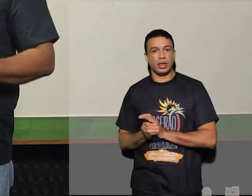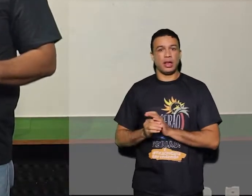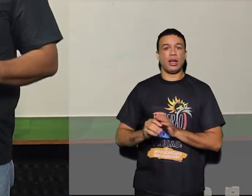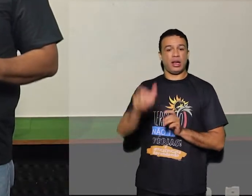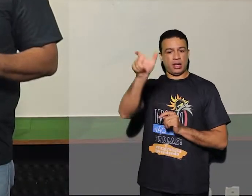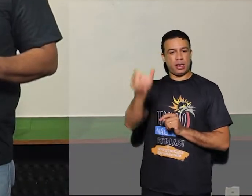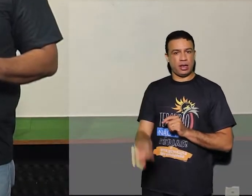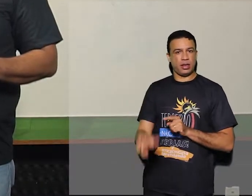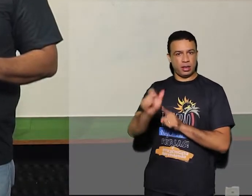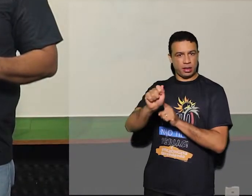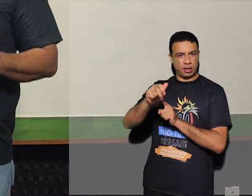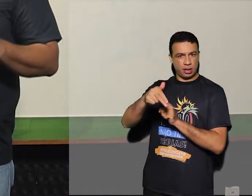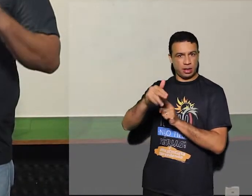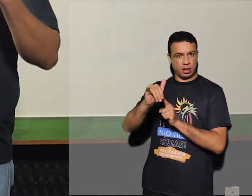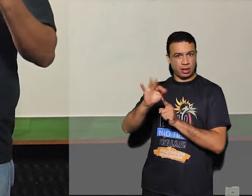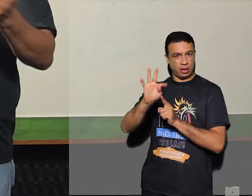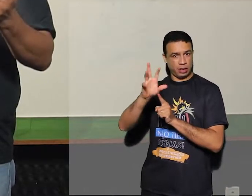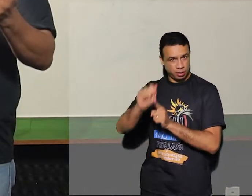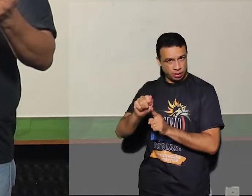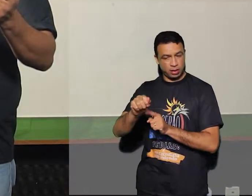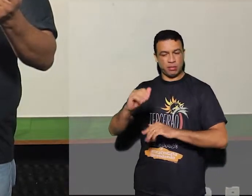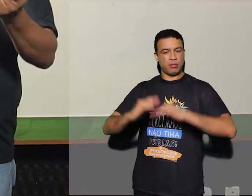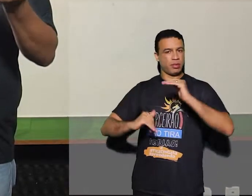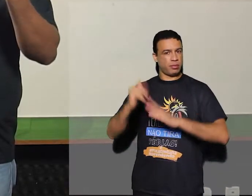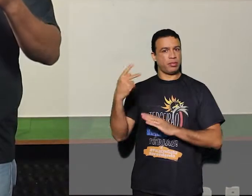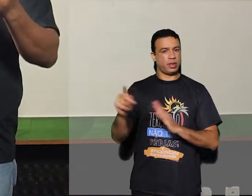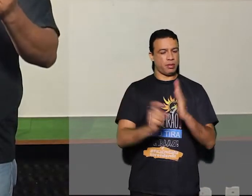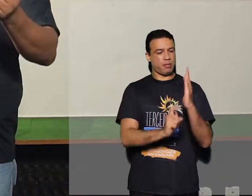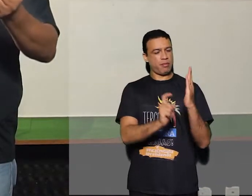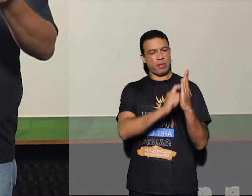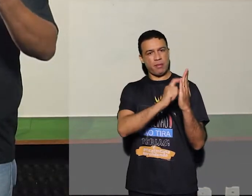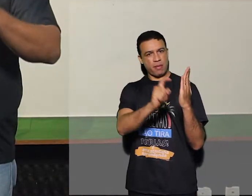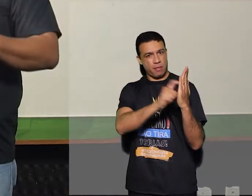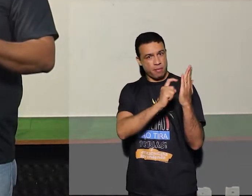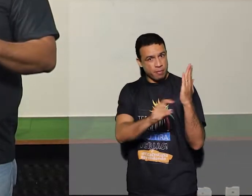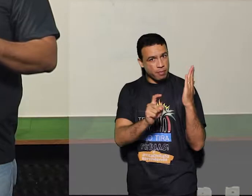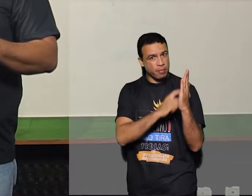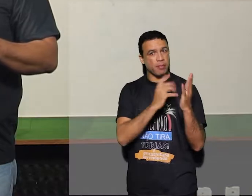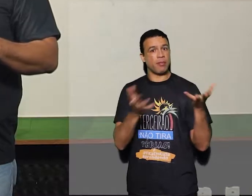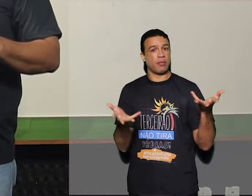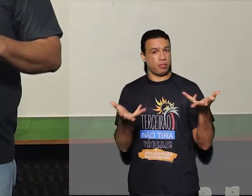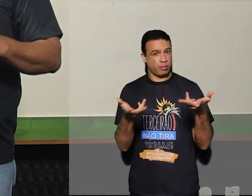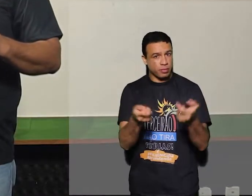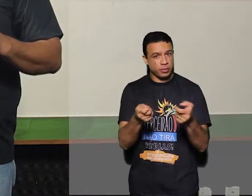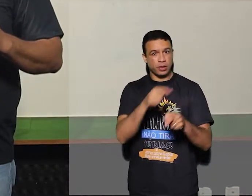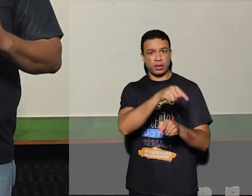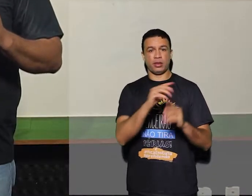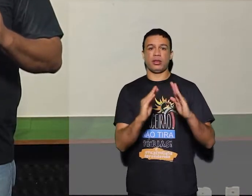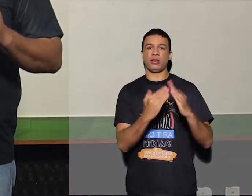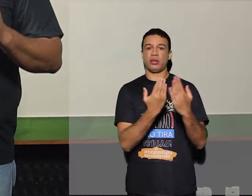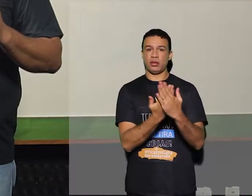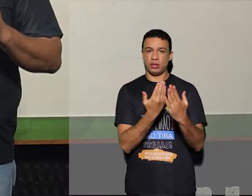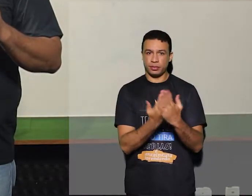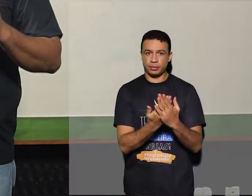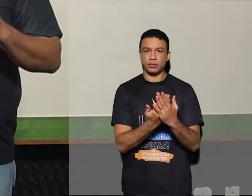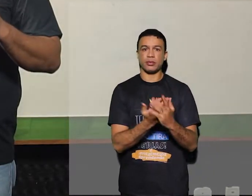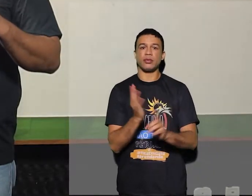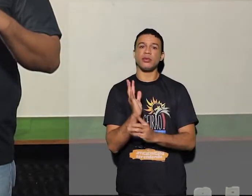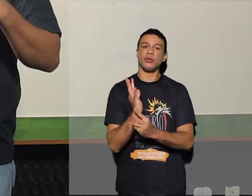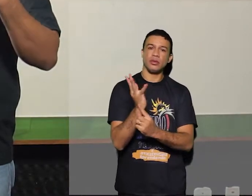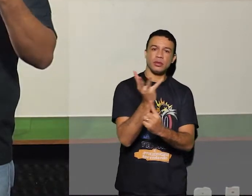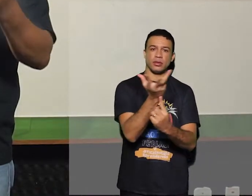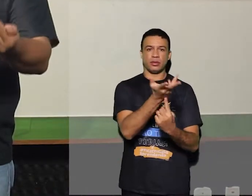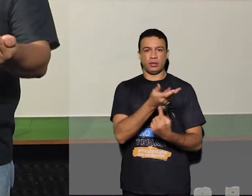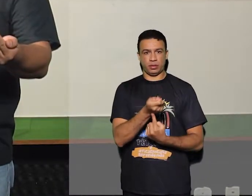forte influência expressionista. Só para relembrar, o expressionismo é justamente a escola de arte que trabalha com